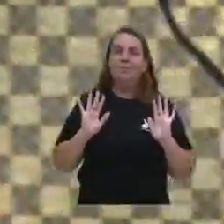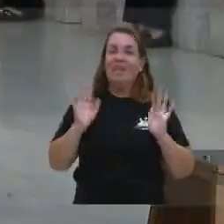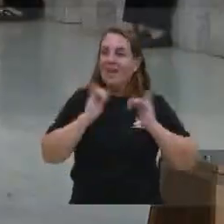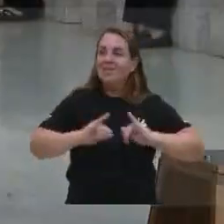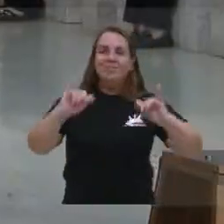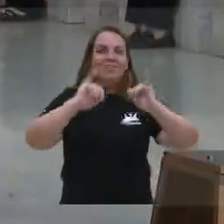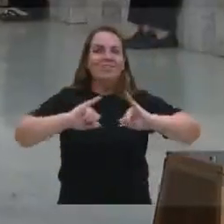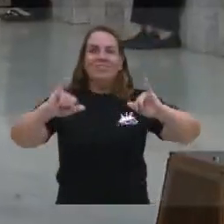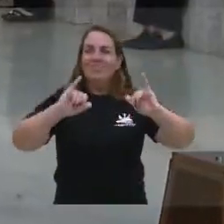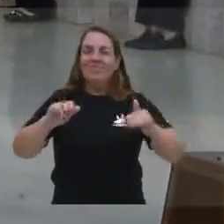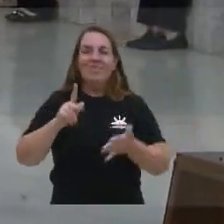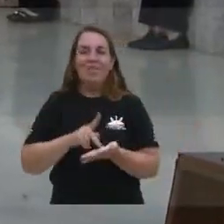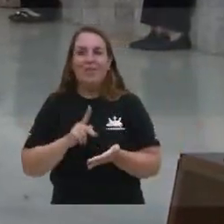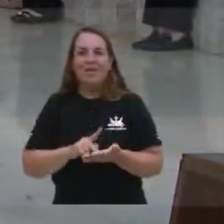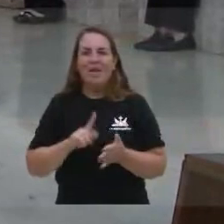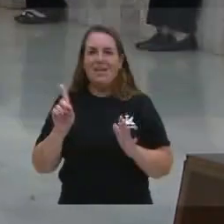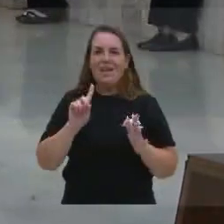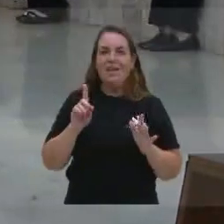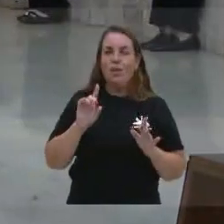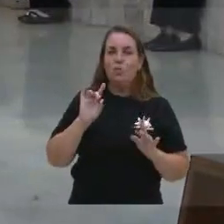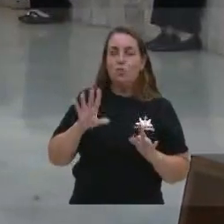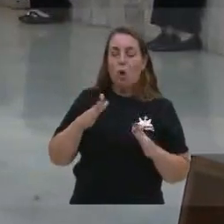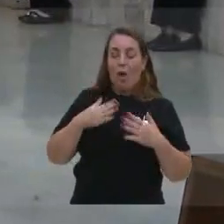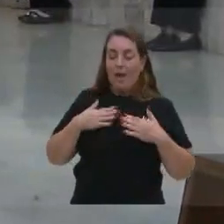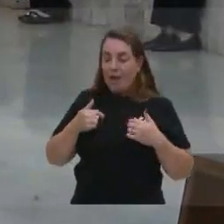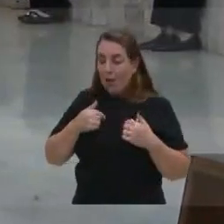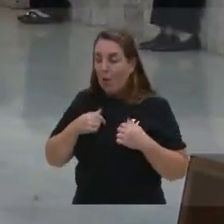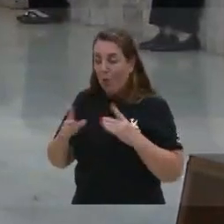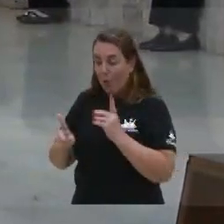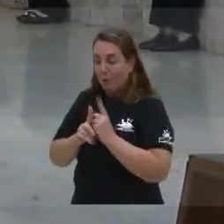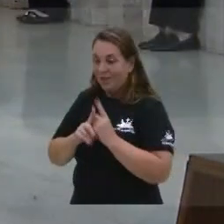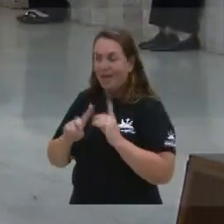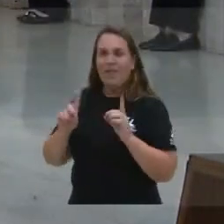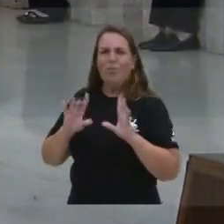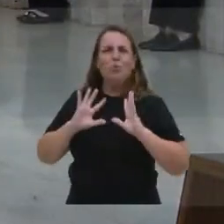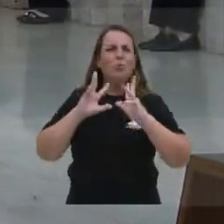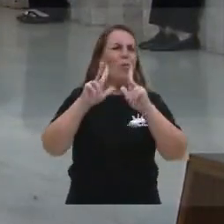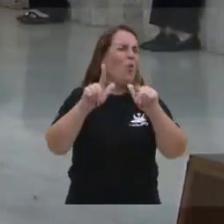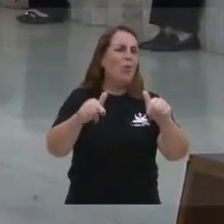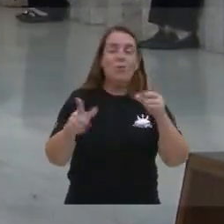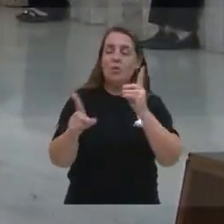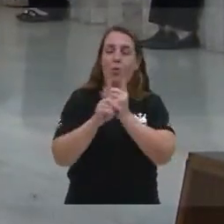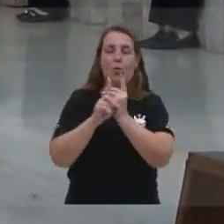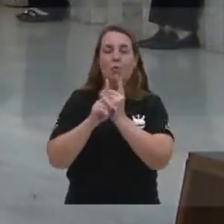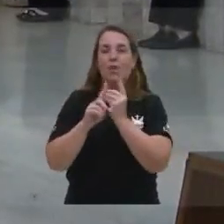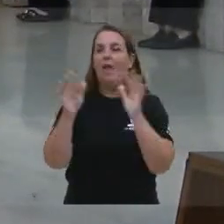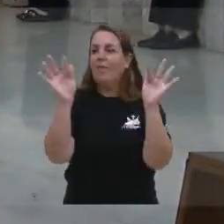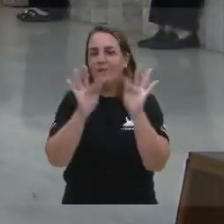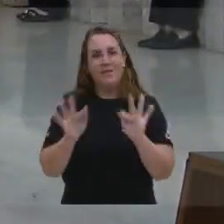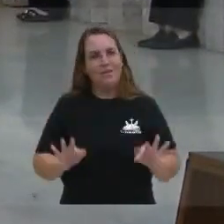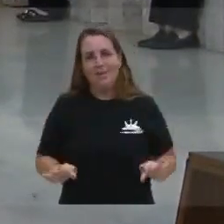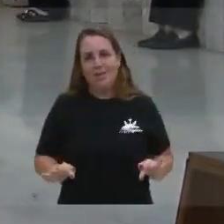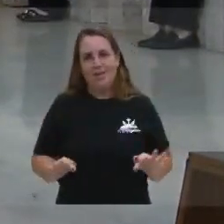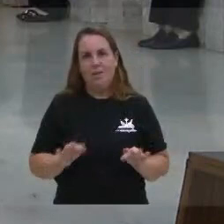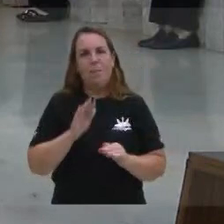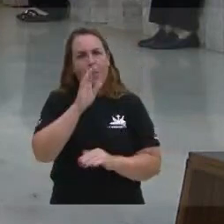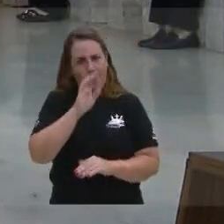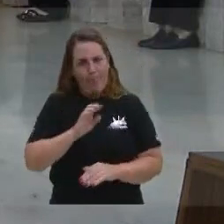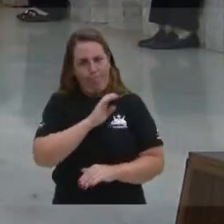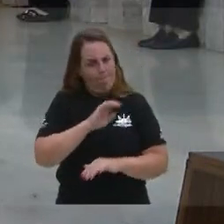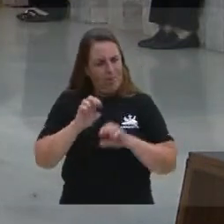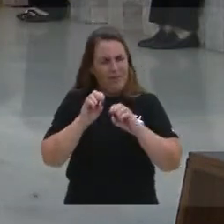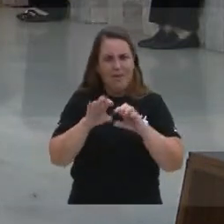com o encontro, ele quer que outros encontrem a fonte da felicidade. Catequese não é teoria, não